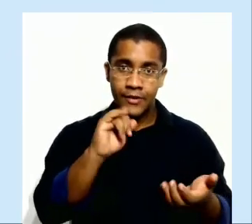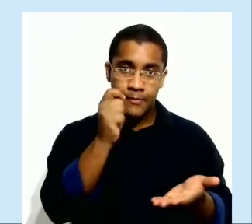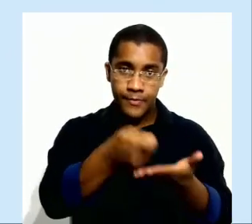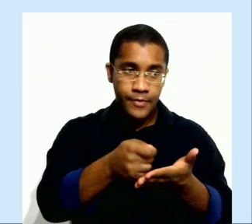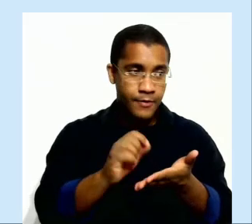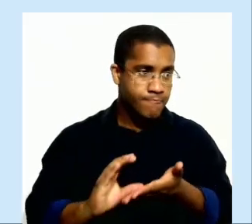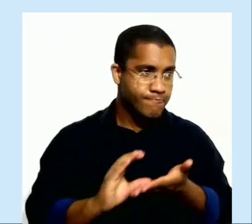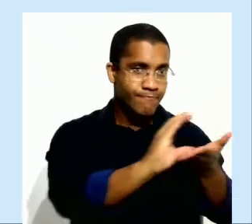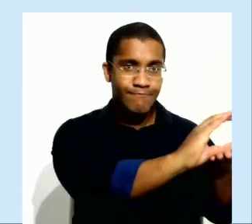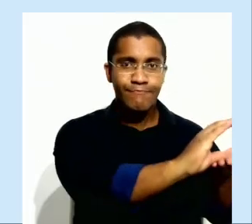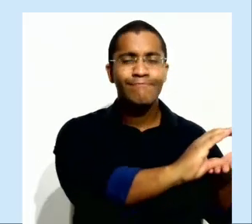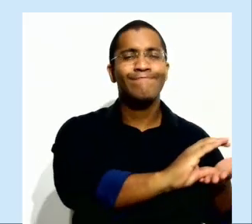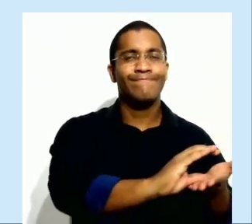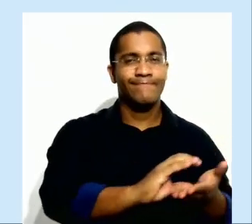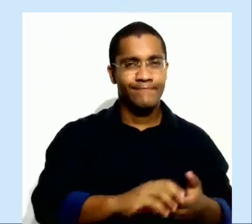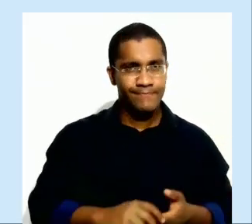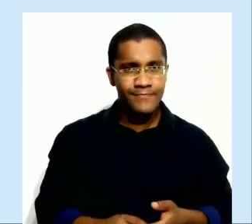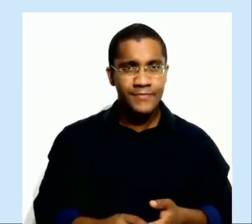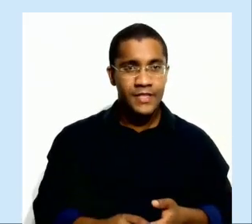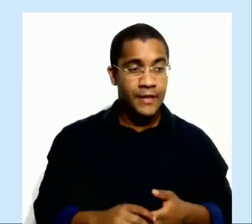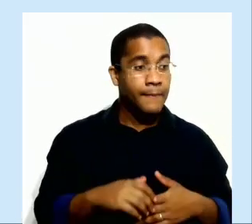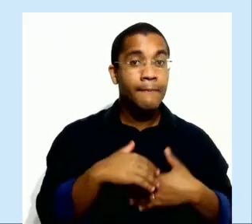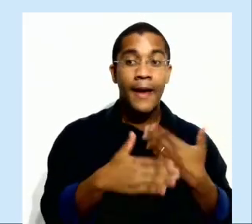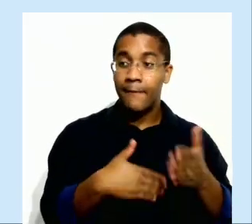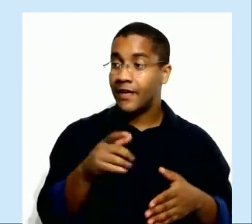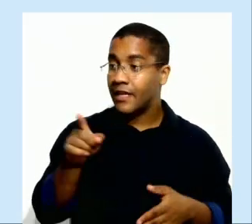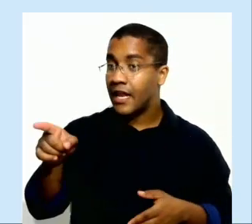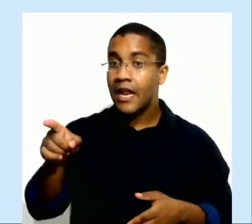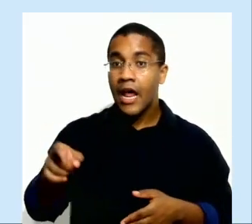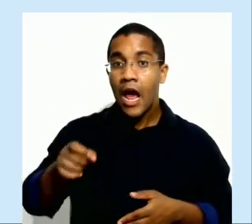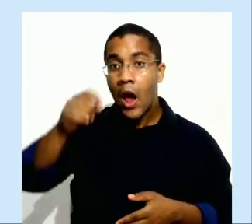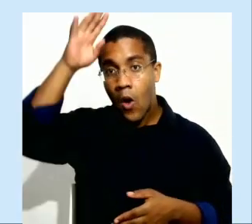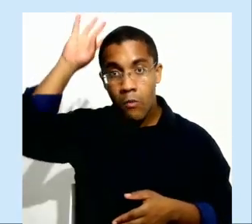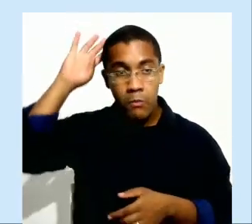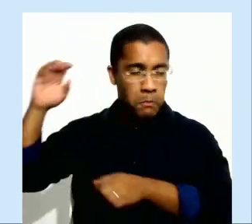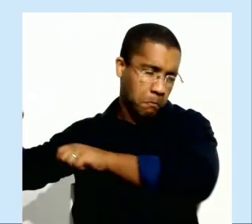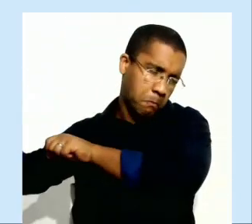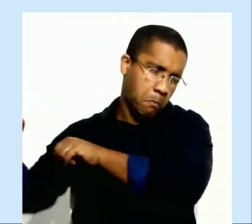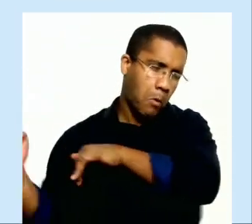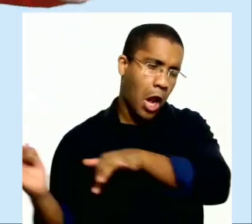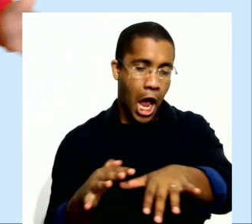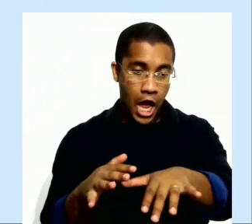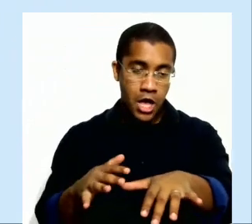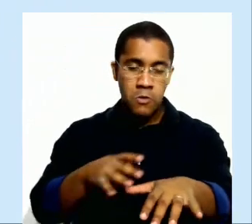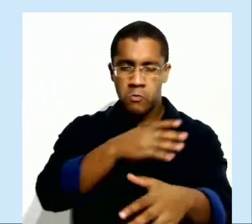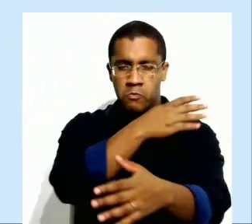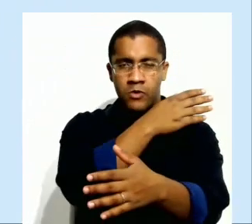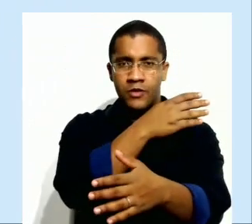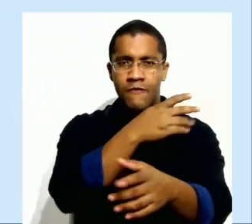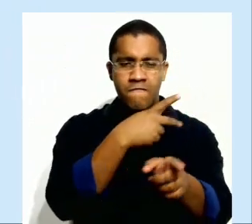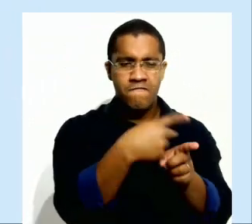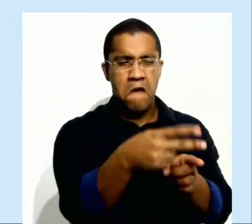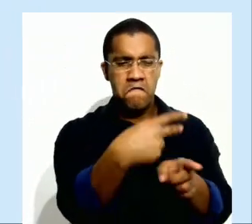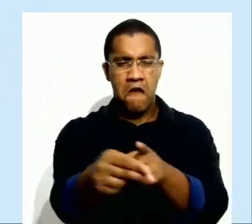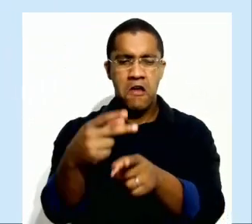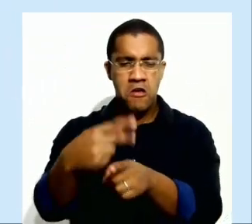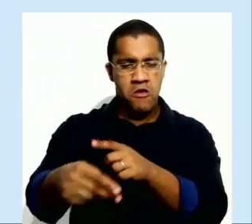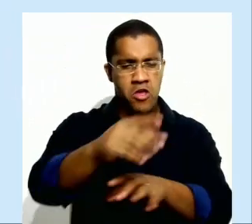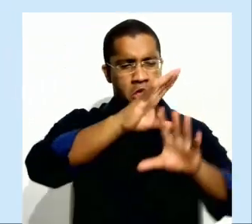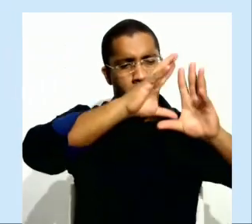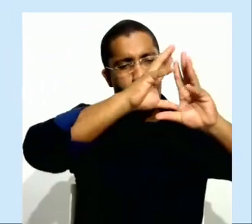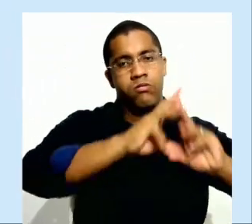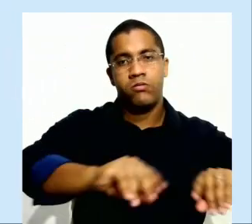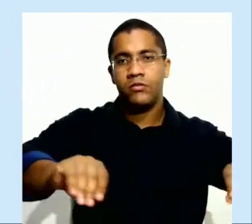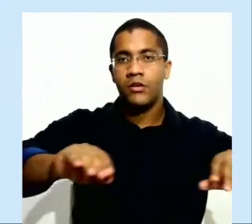e depois Roma ataca Cartago e aniquila. Aí nós